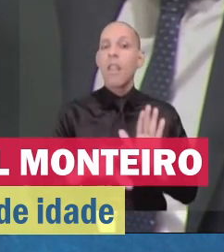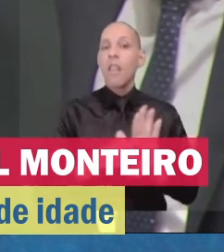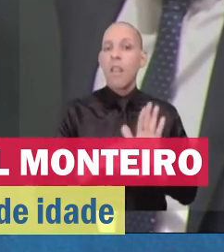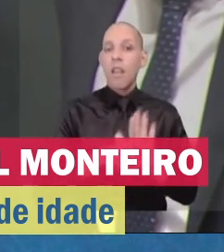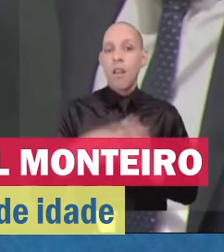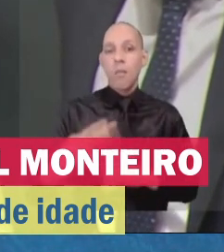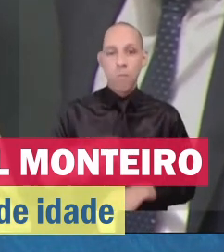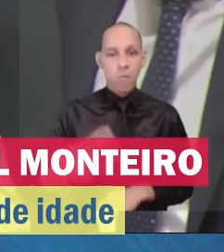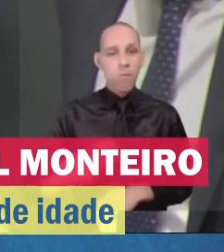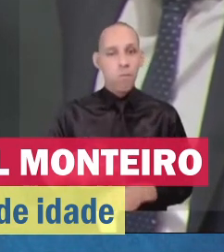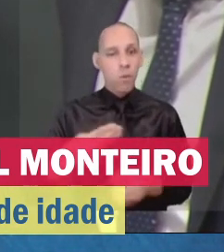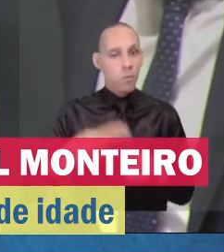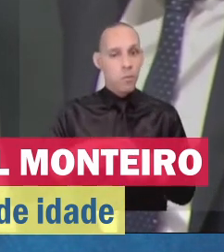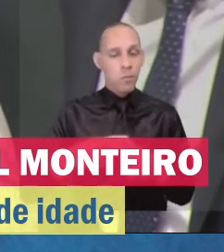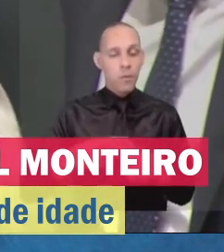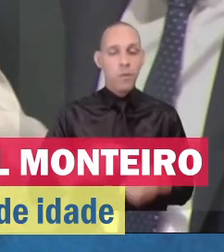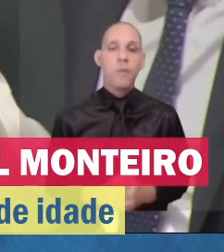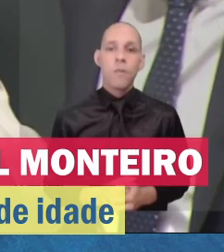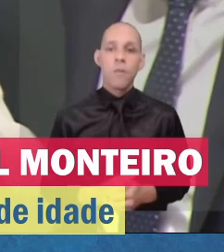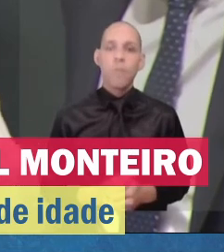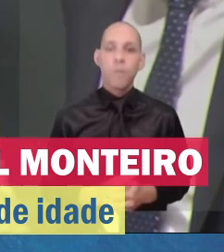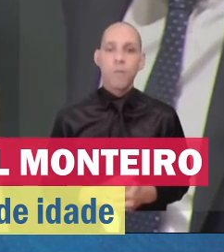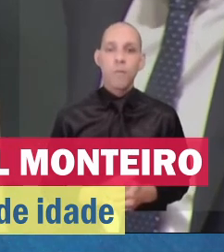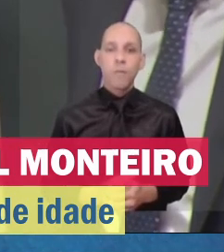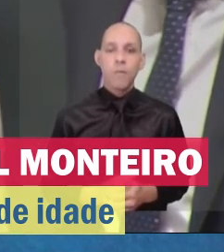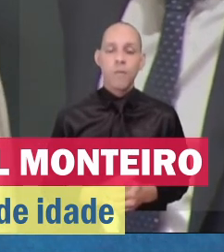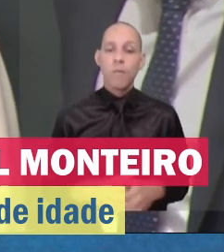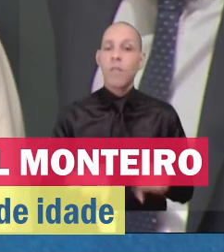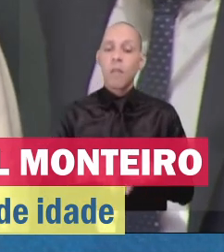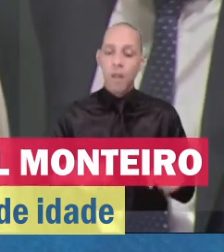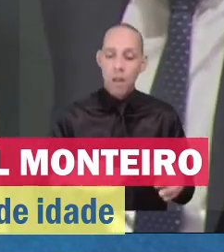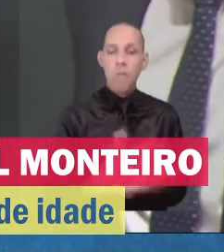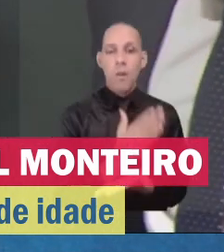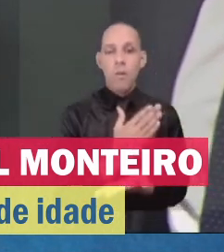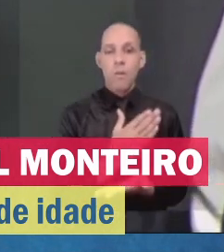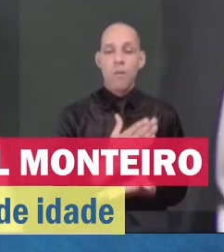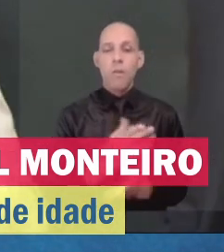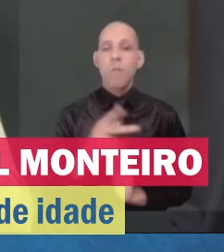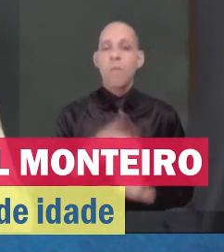Município, com a respectiva aprovação do projeto